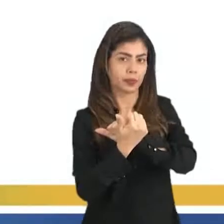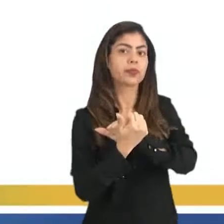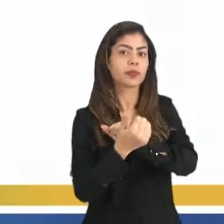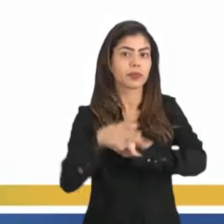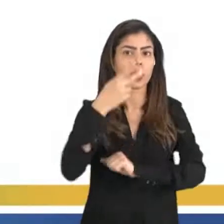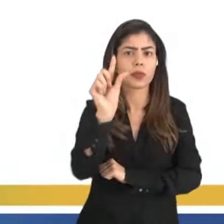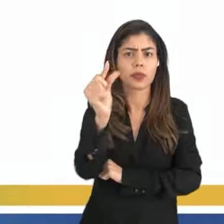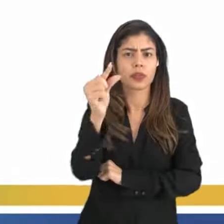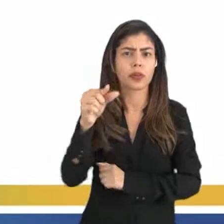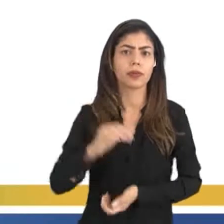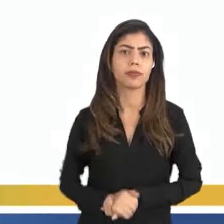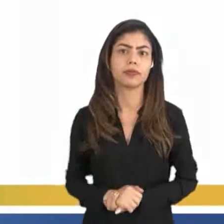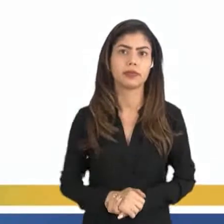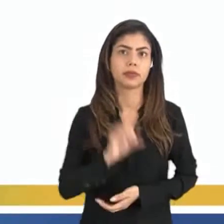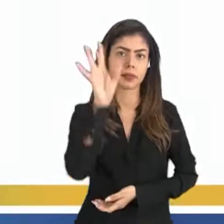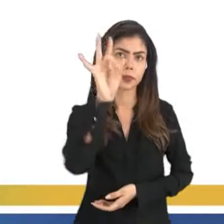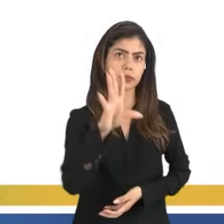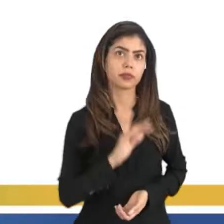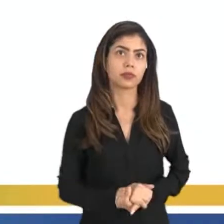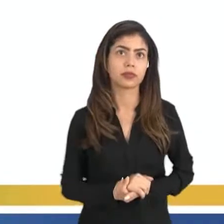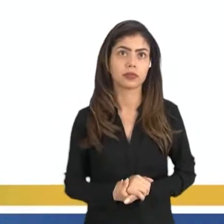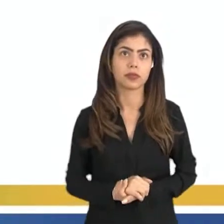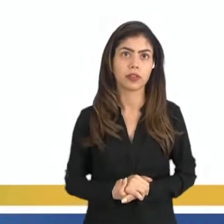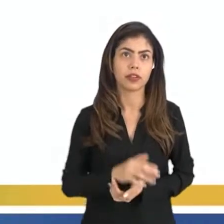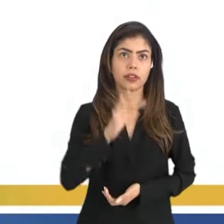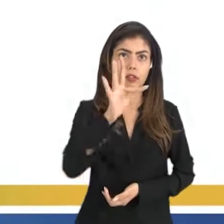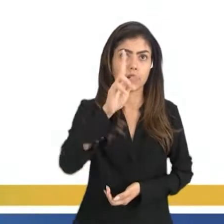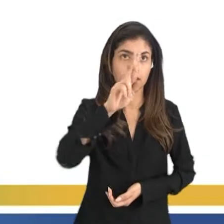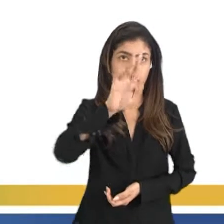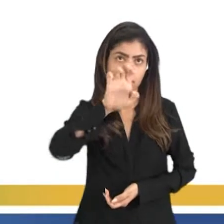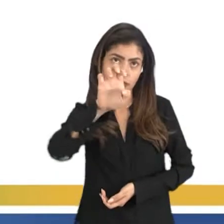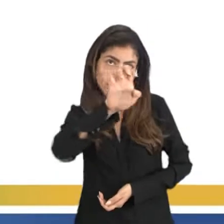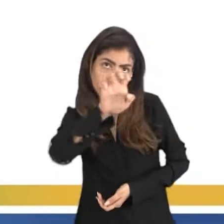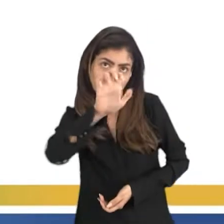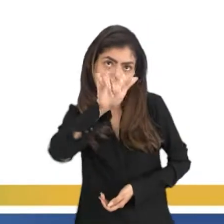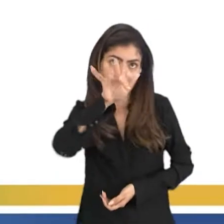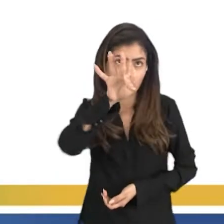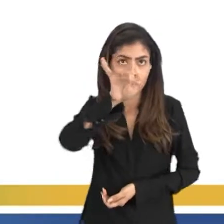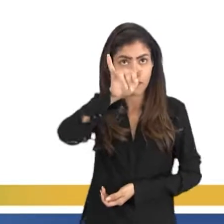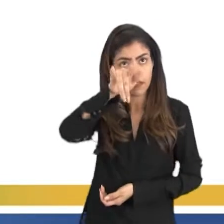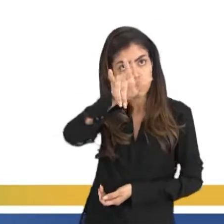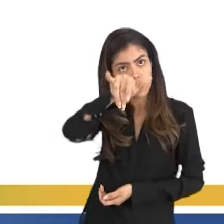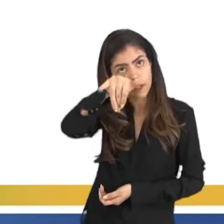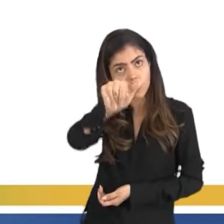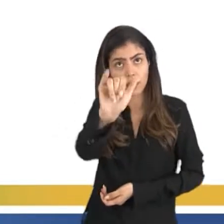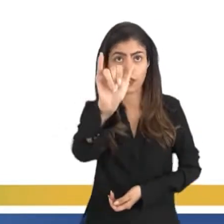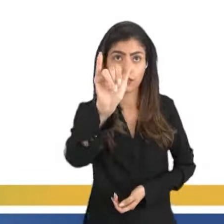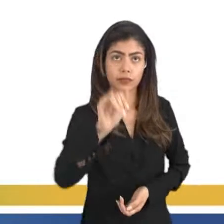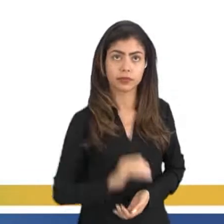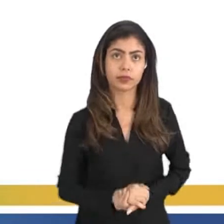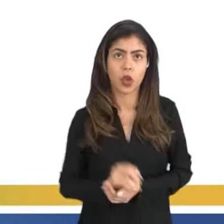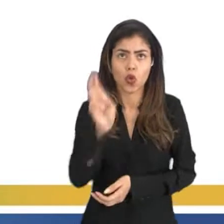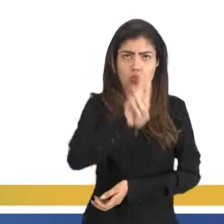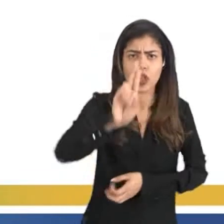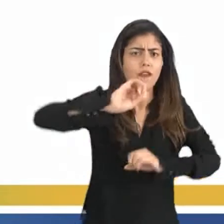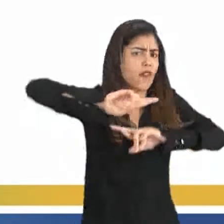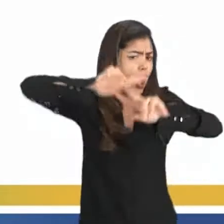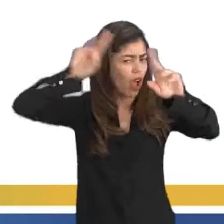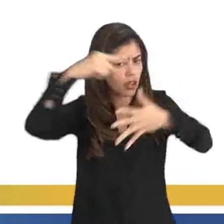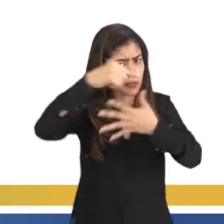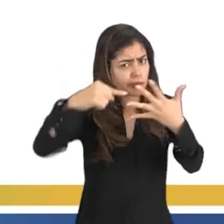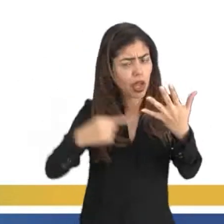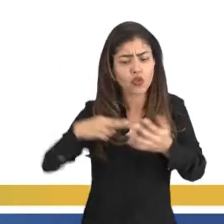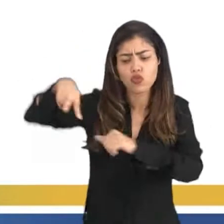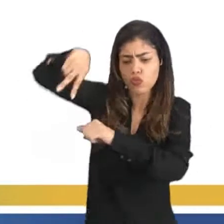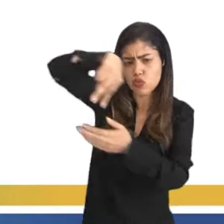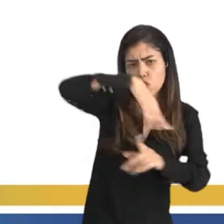vai falar um pouquinho sobre cada uma delas. Nós temos o Free Fly, que é a modalidade em que o paraquedista pode utilizar diferentes técnicas de